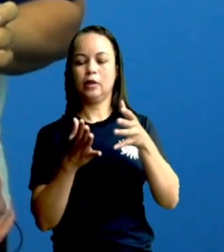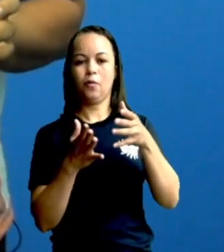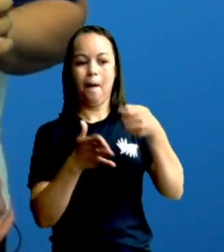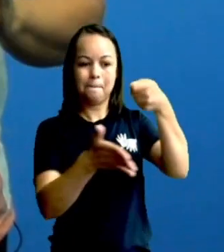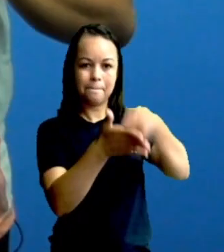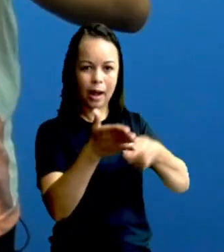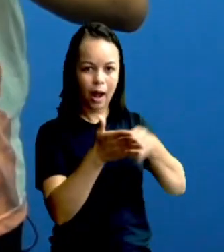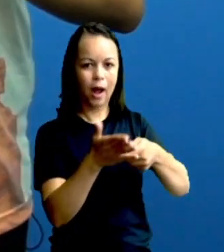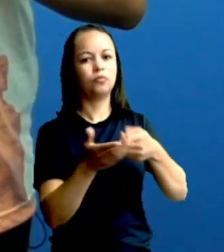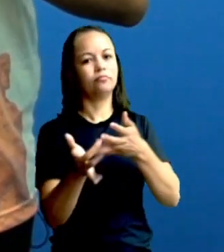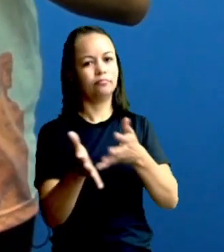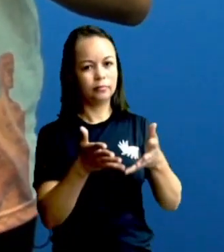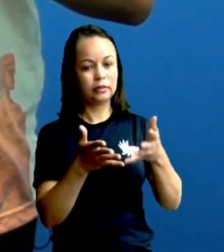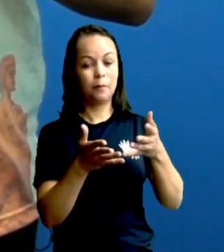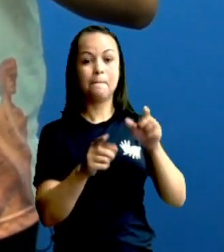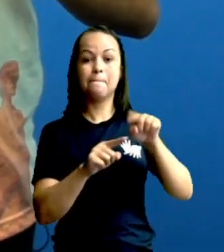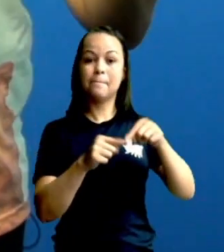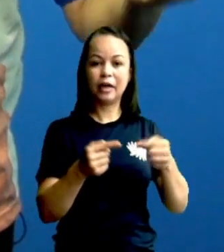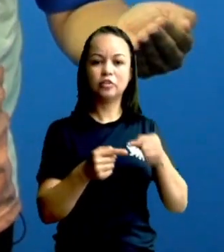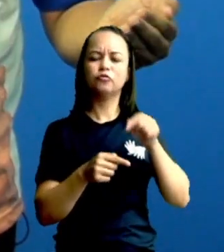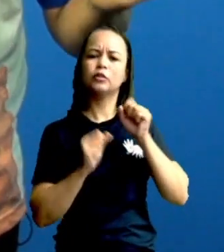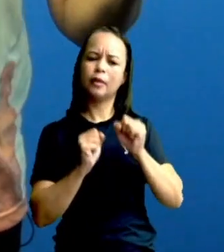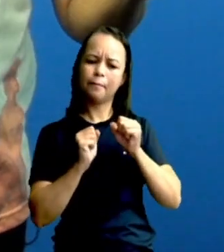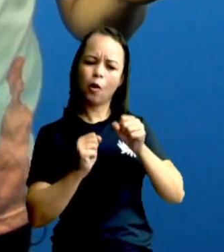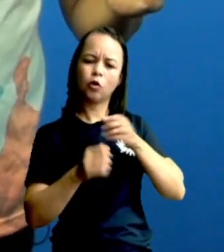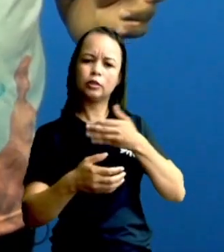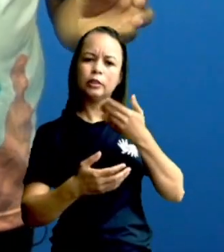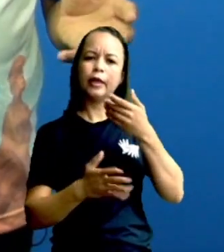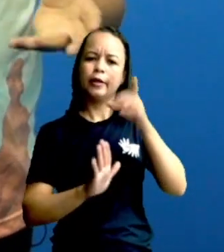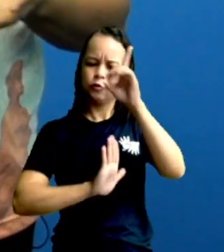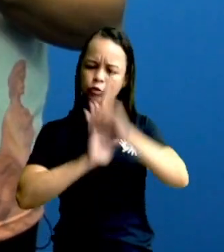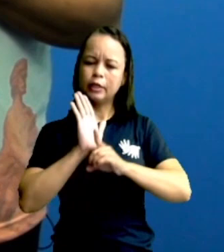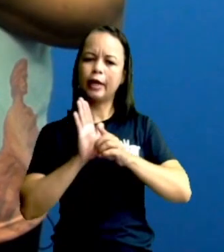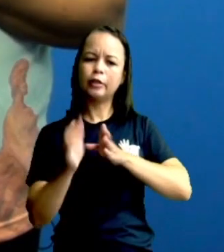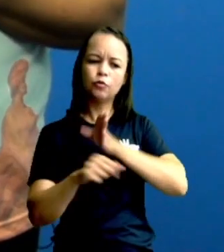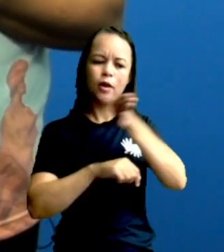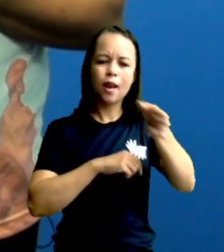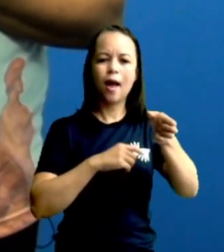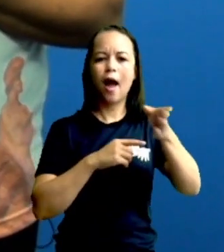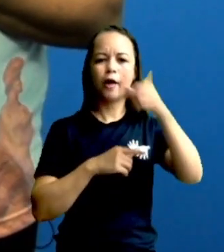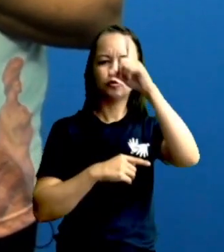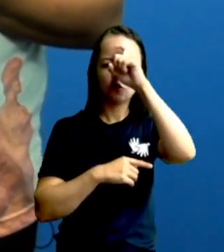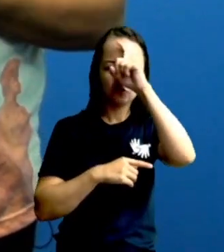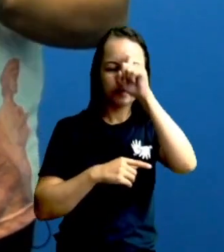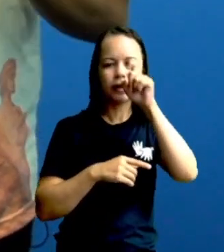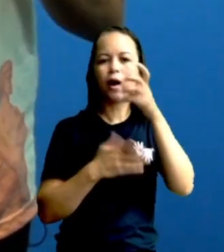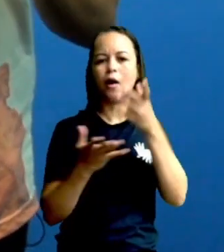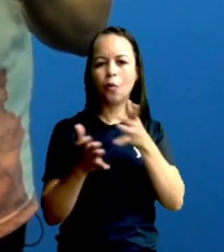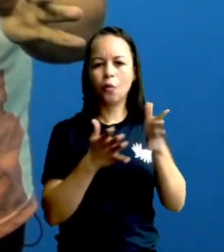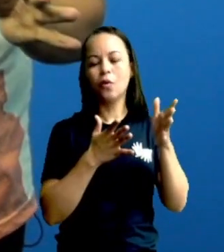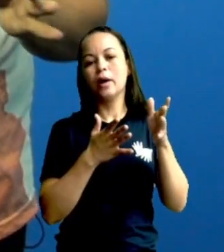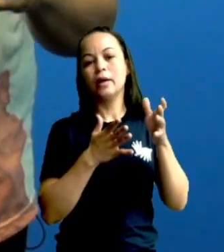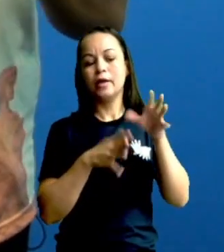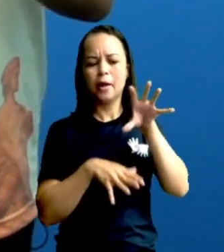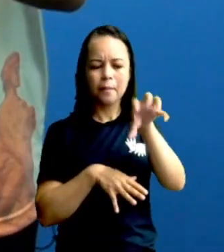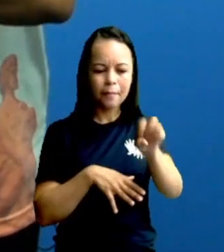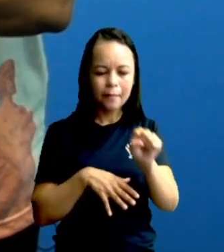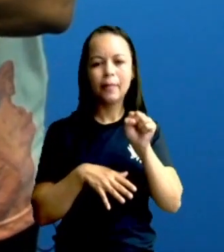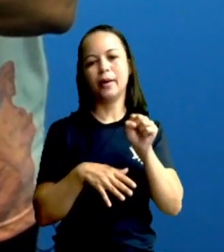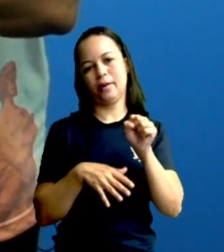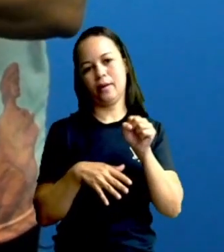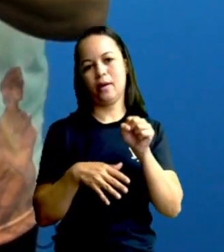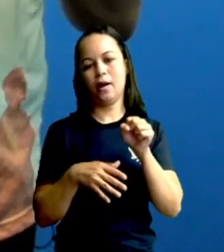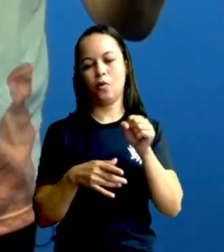nossos impostos, mas você tem de forma democrática o direito de ir lá nos postos de saúde e pegar